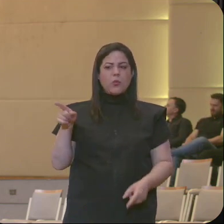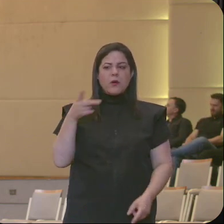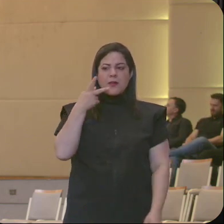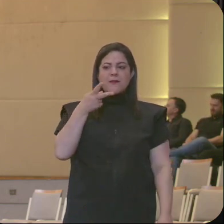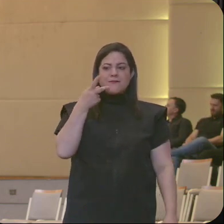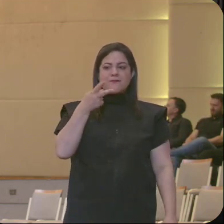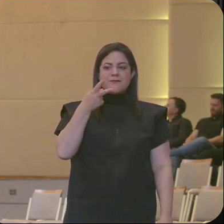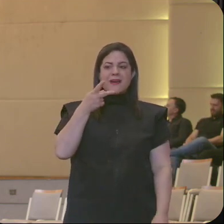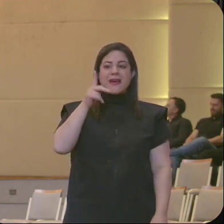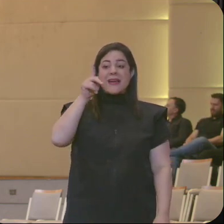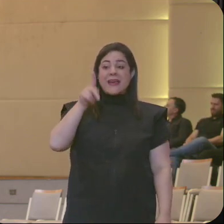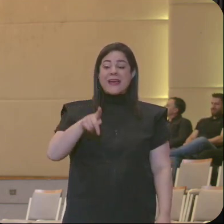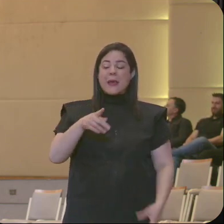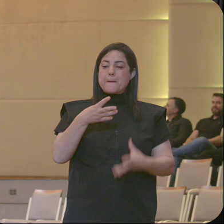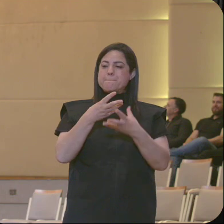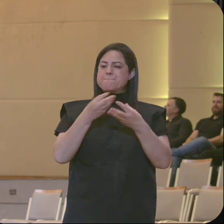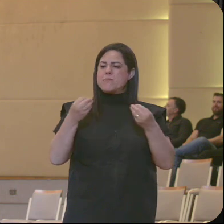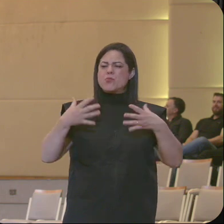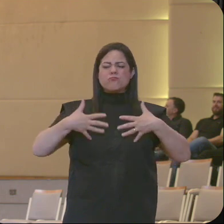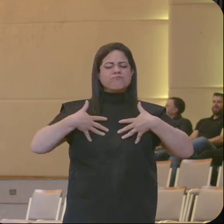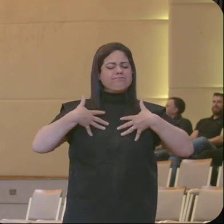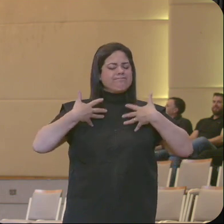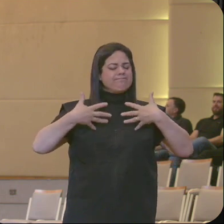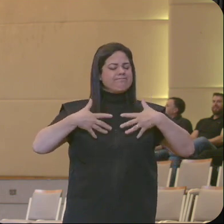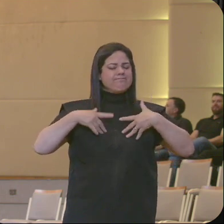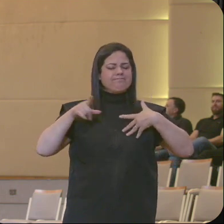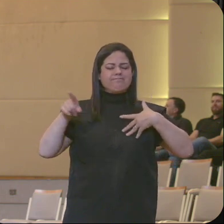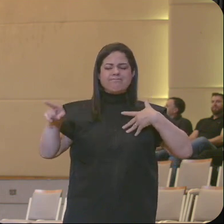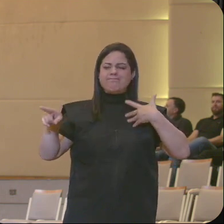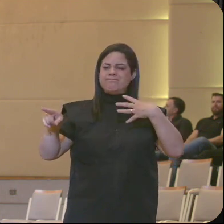é recheado de alegria.